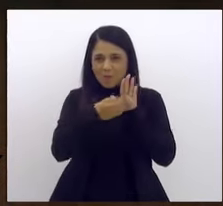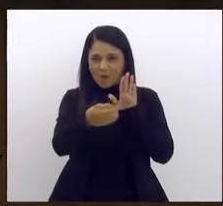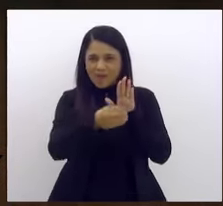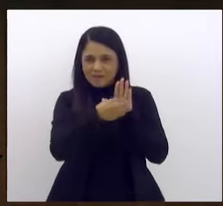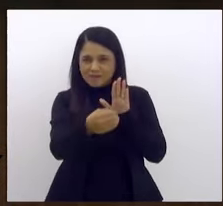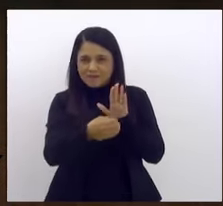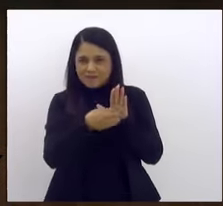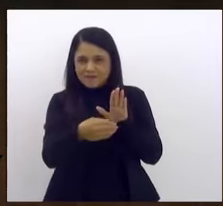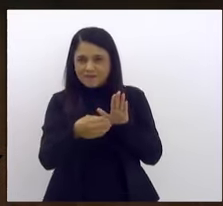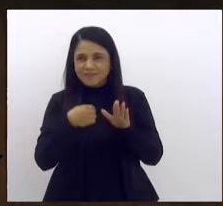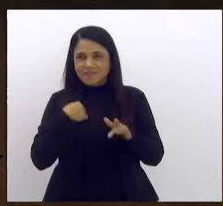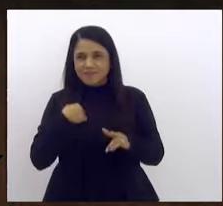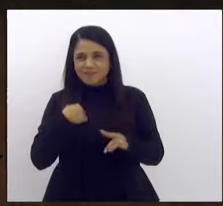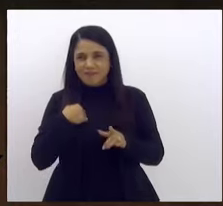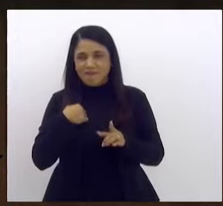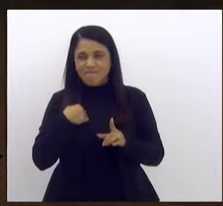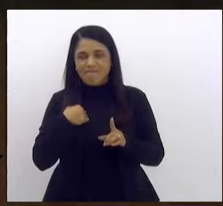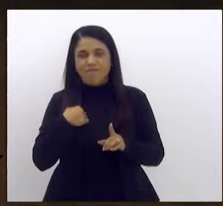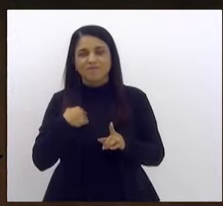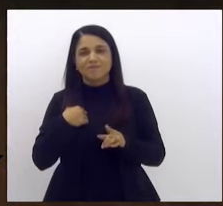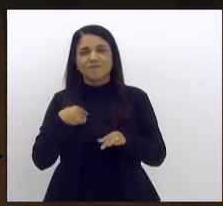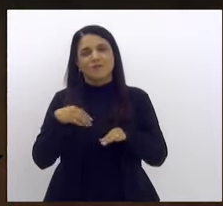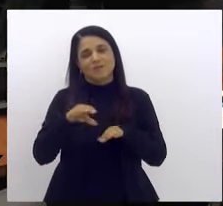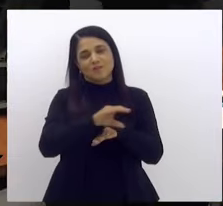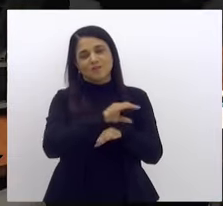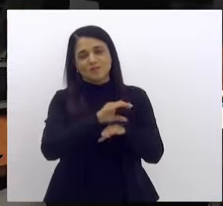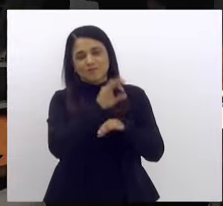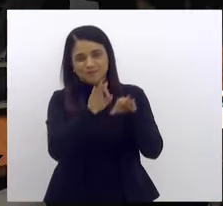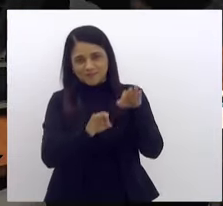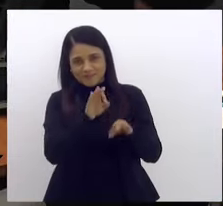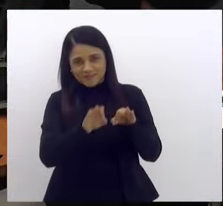O parecer coercitivo é pela juridicidade, senhor presidente.